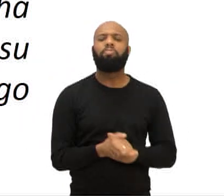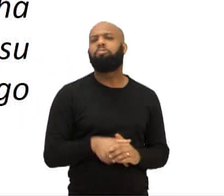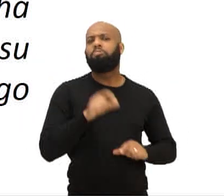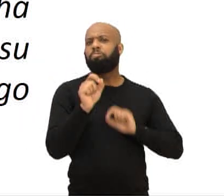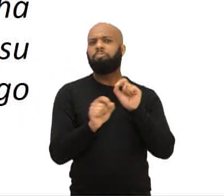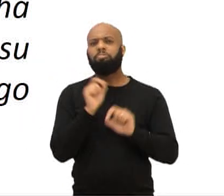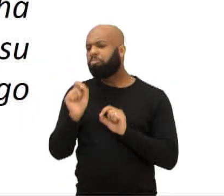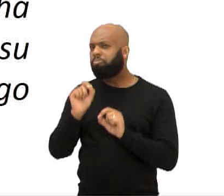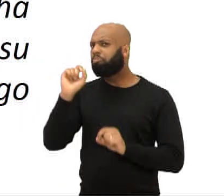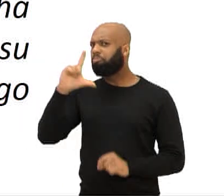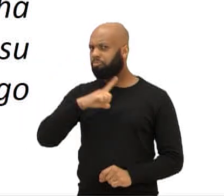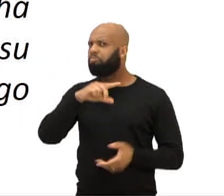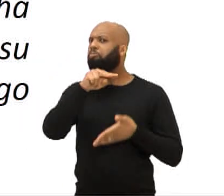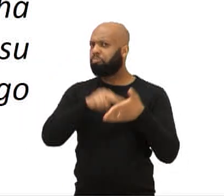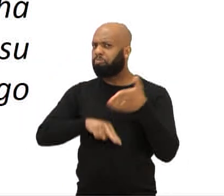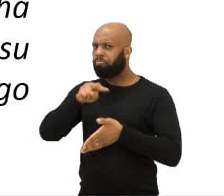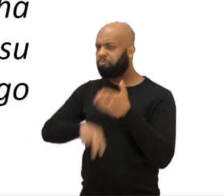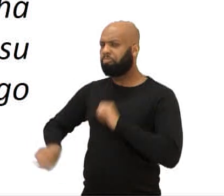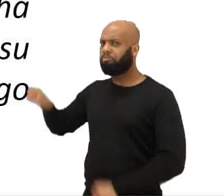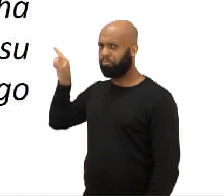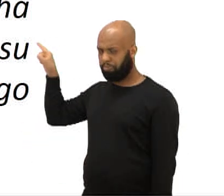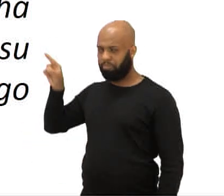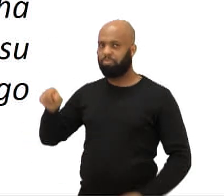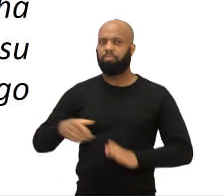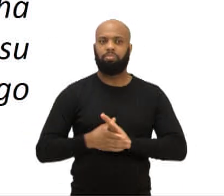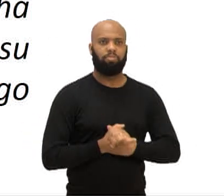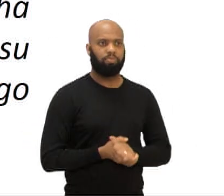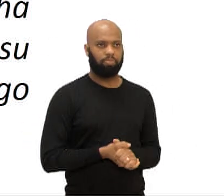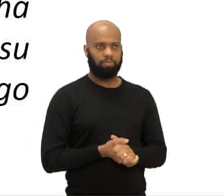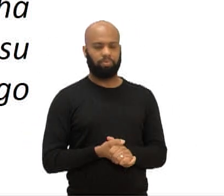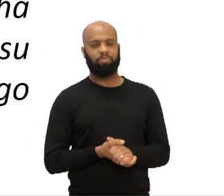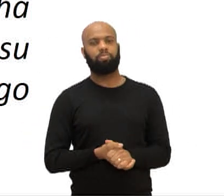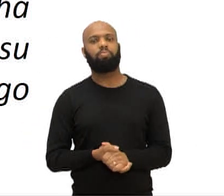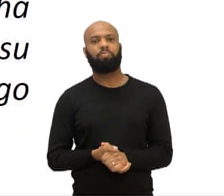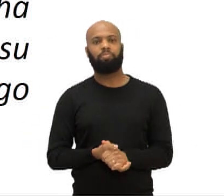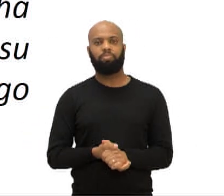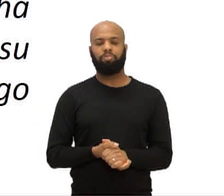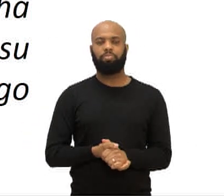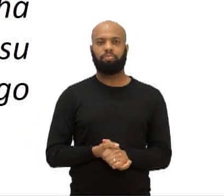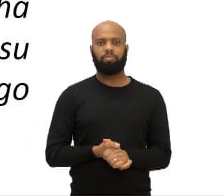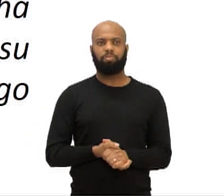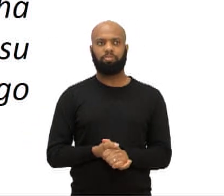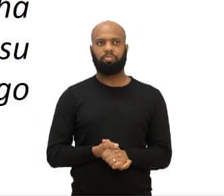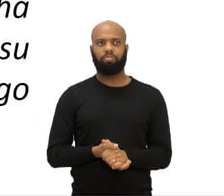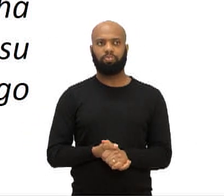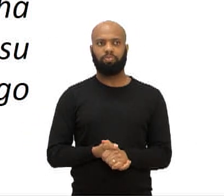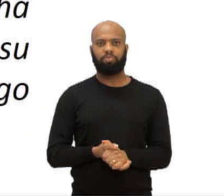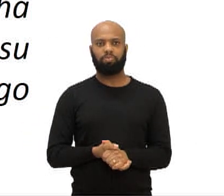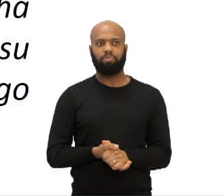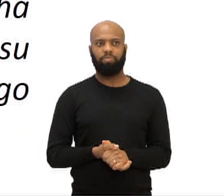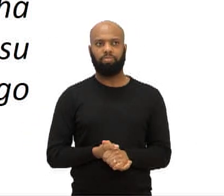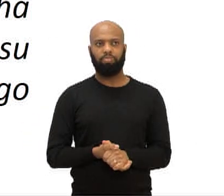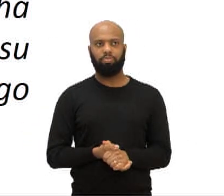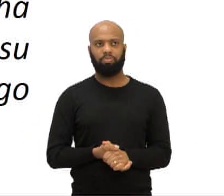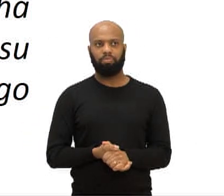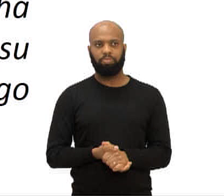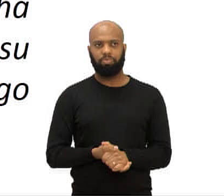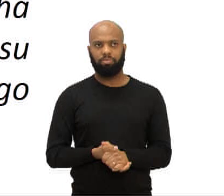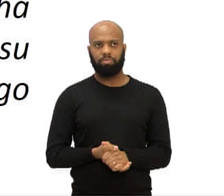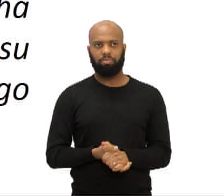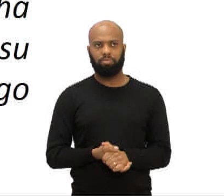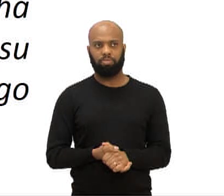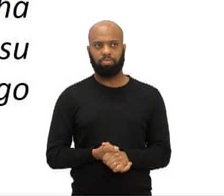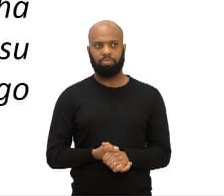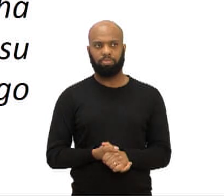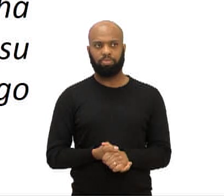pintora legendária mexicana, que em suas obras ha representado o dolor, a indignação e seu